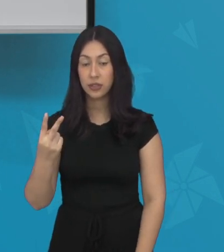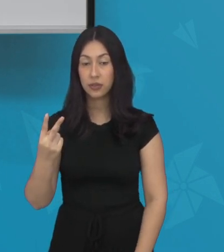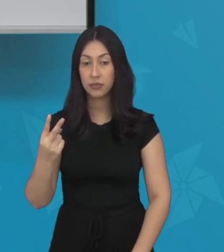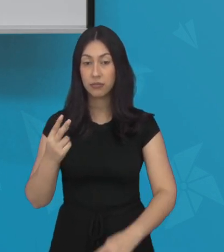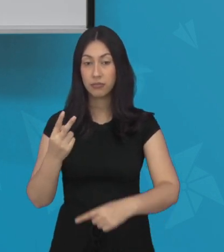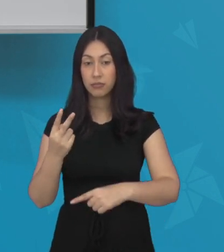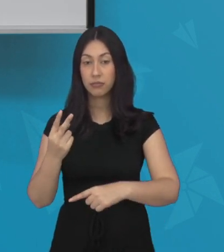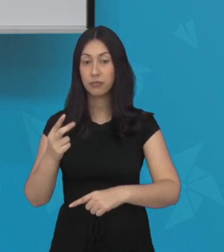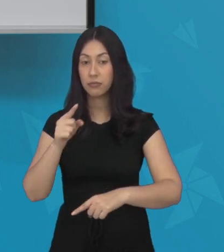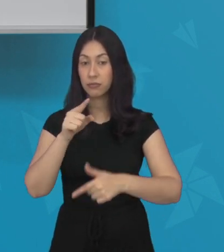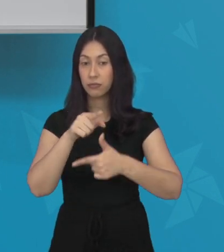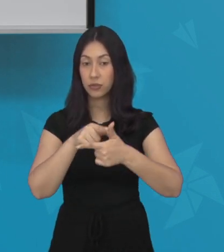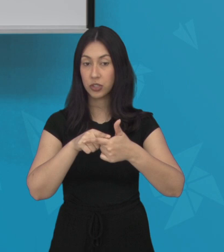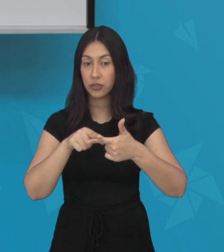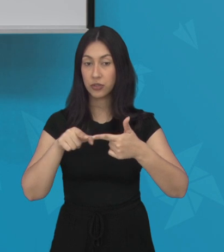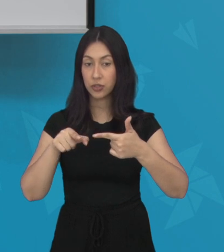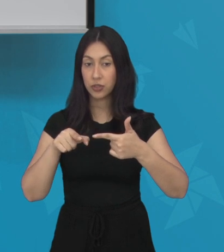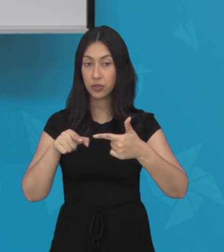dividido por